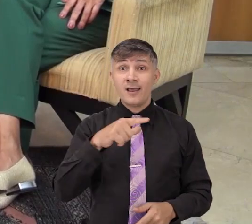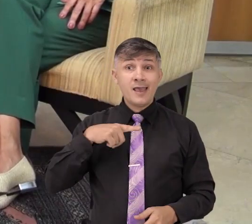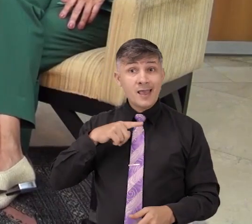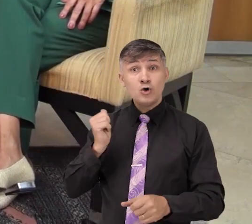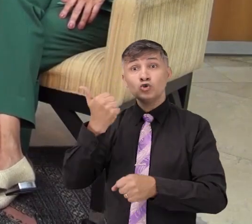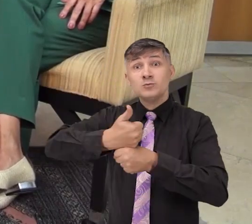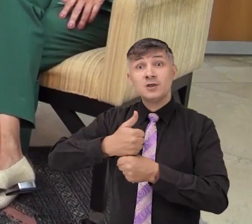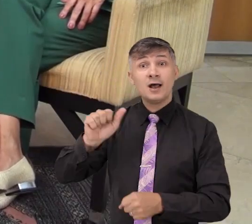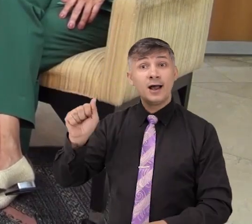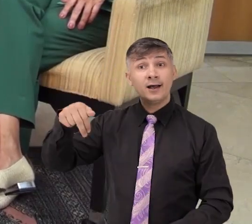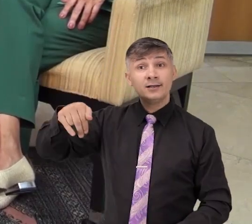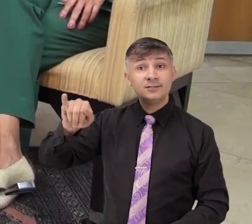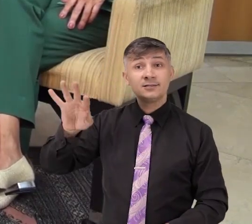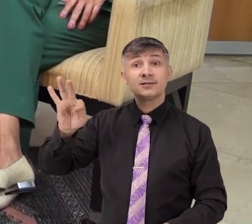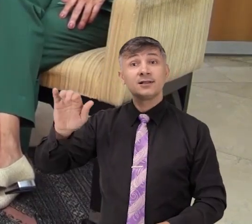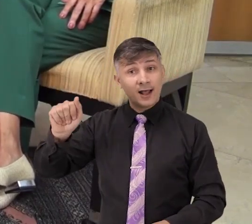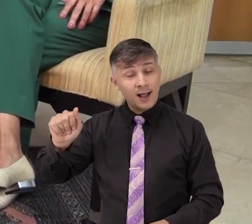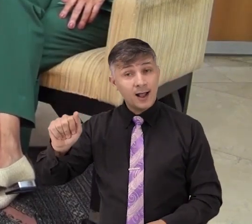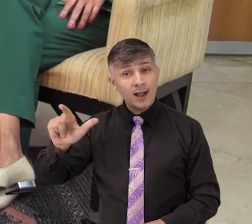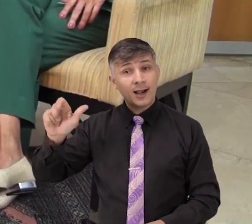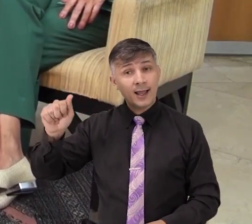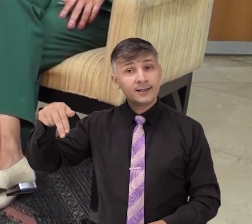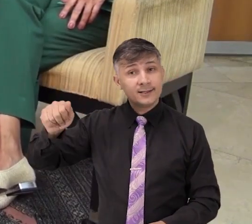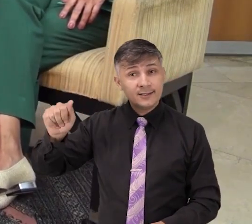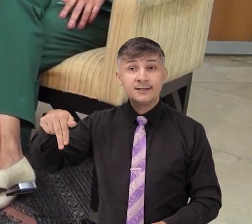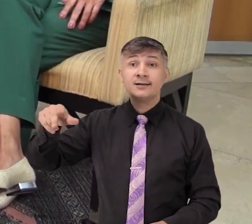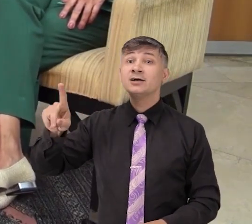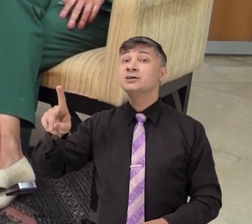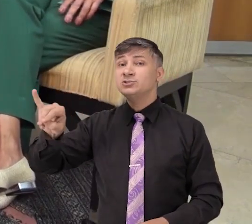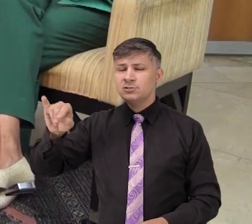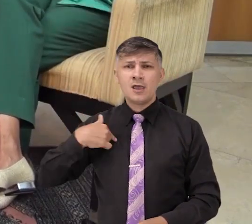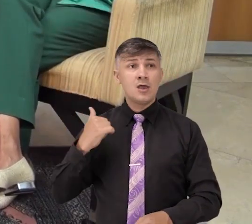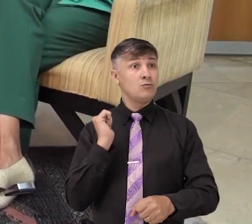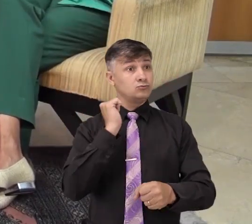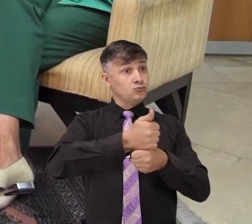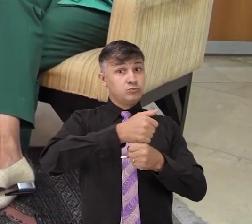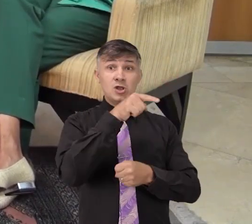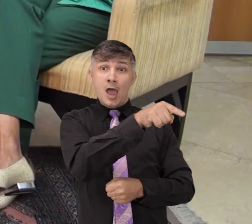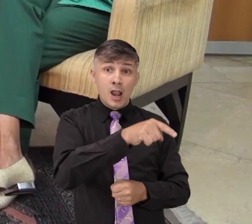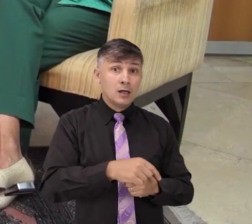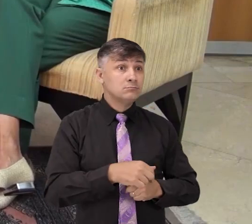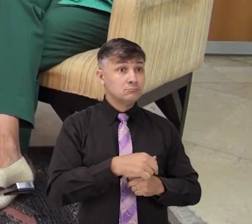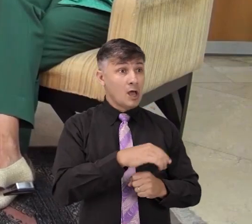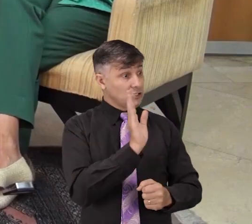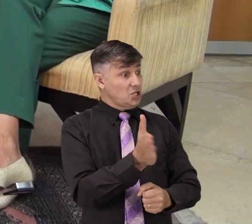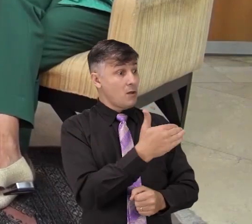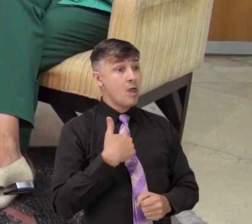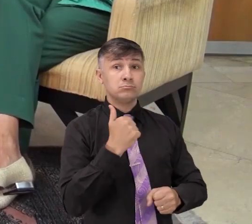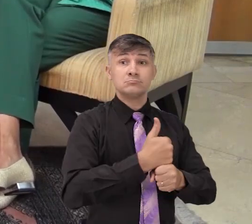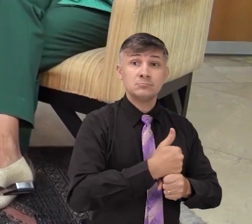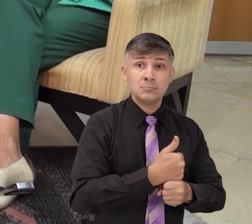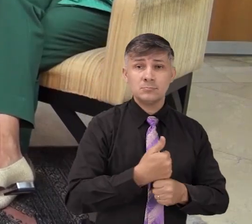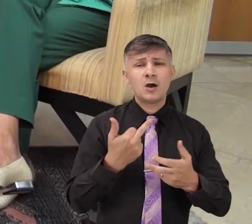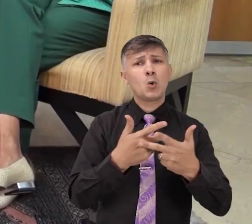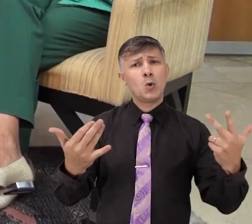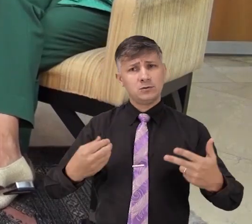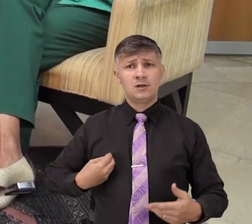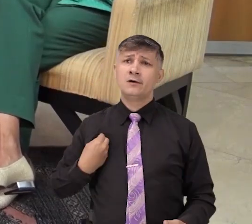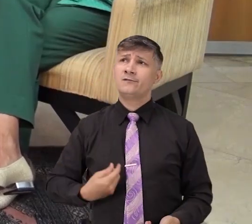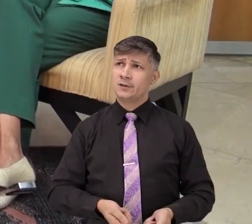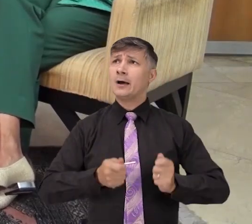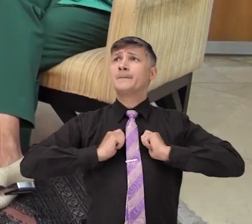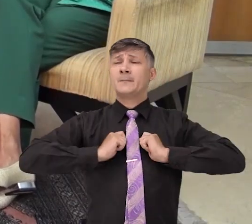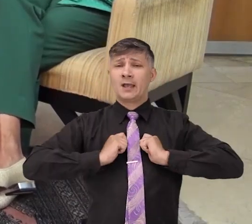Nandi, que era a tesoureira do movimento. Eu fui substituí-la. E, enfim, são essas coisas